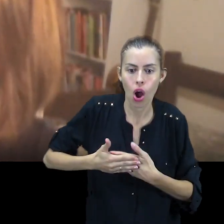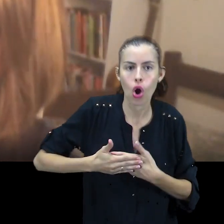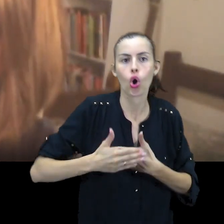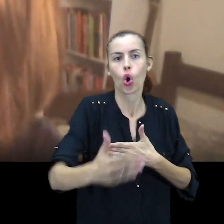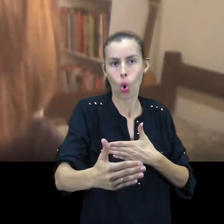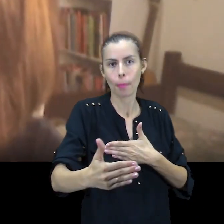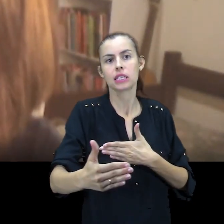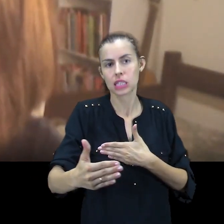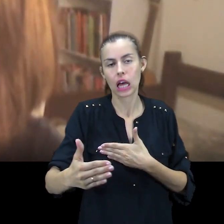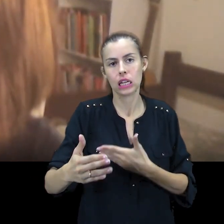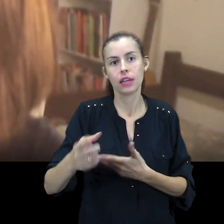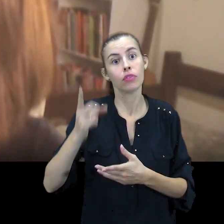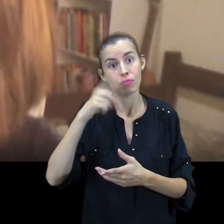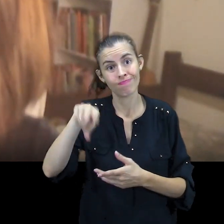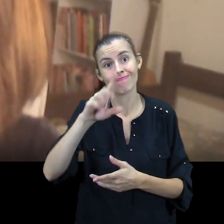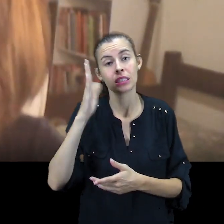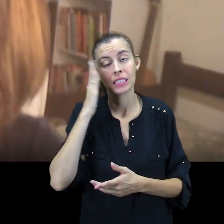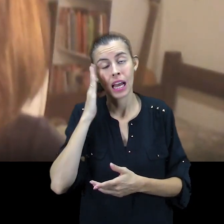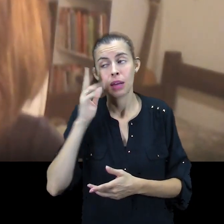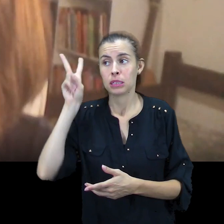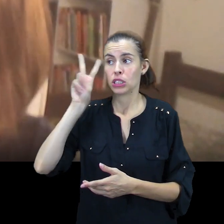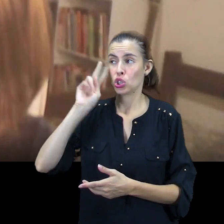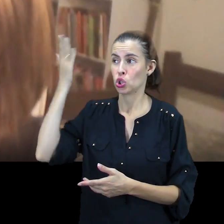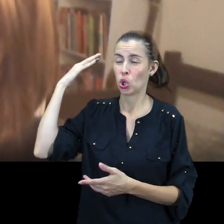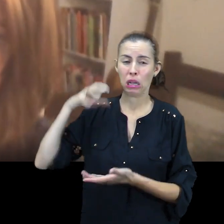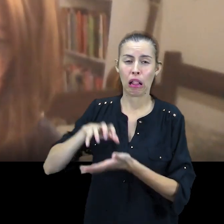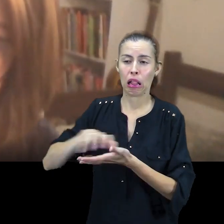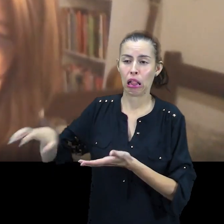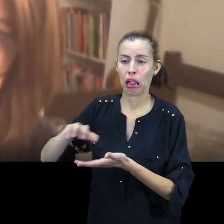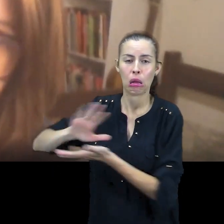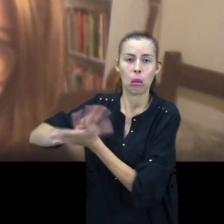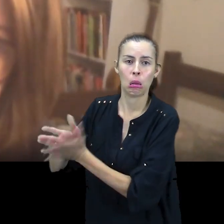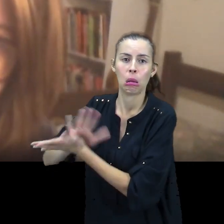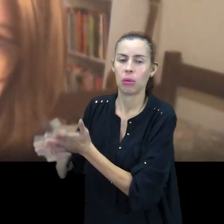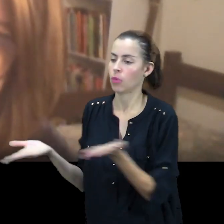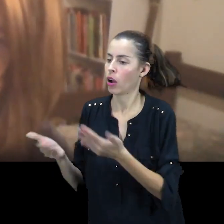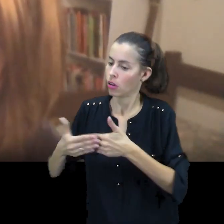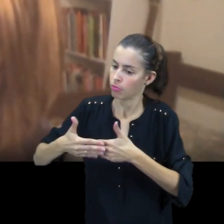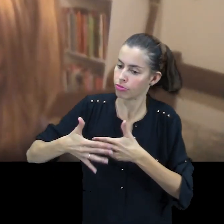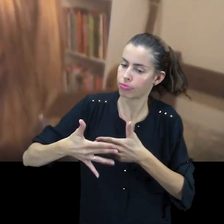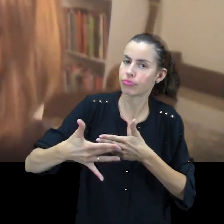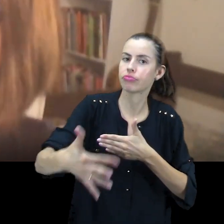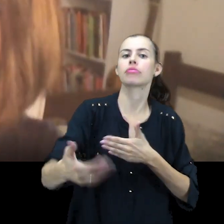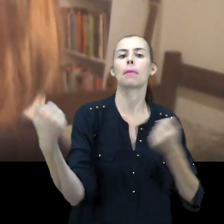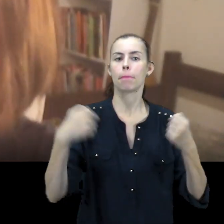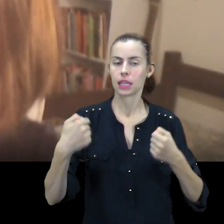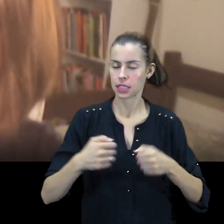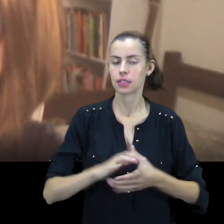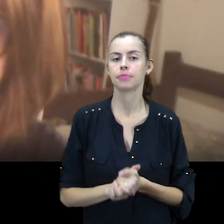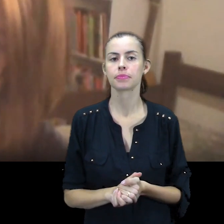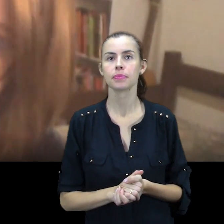diálogo, queria saber se a professora Silvia também quer comentar, se alguém mais quiser se inscrever, nós queremos abrir para a